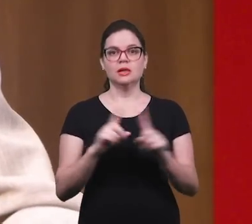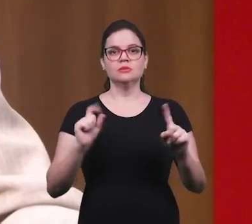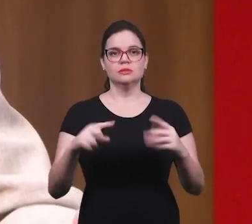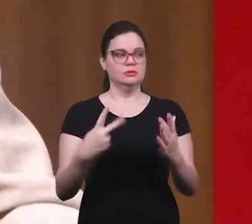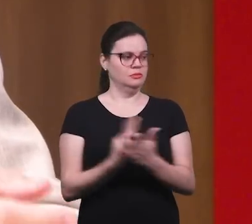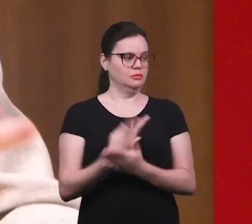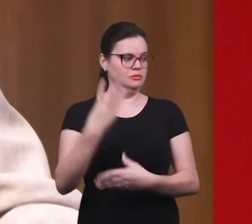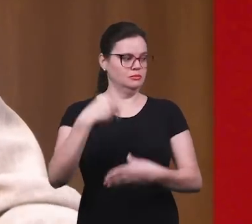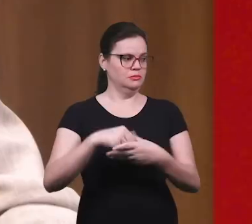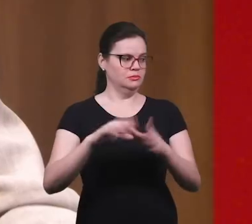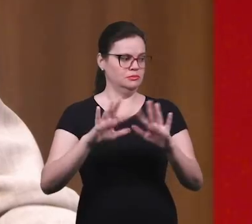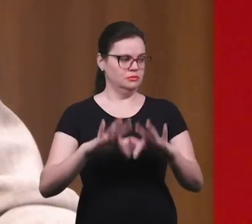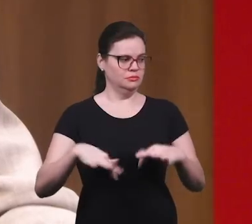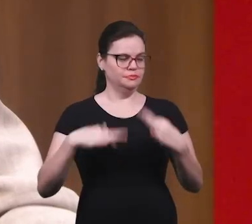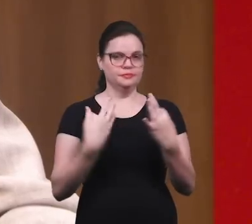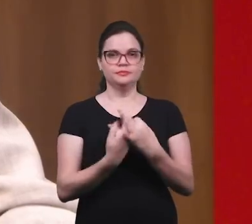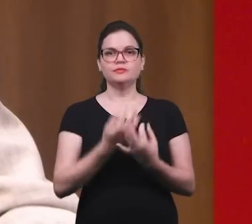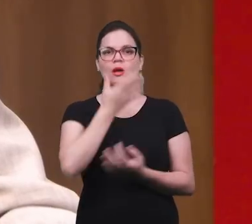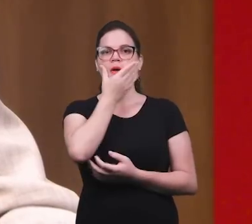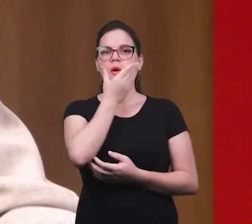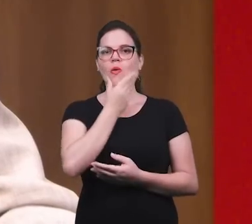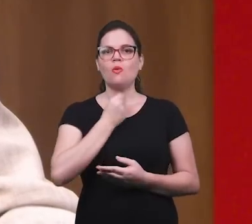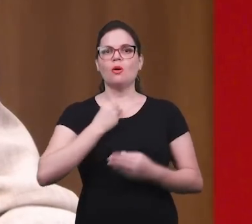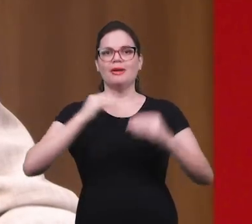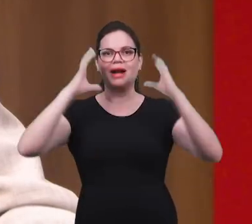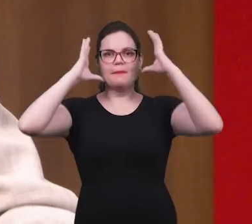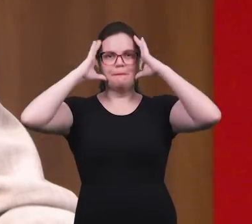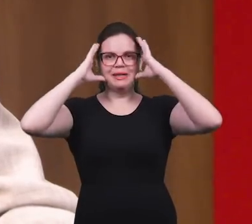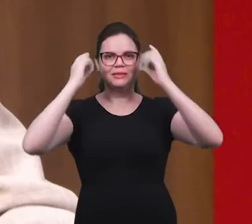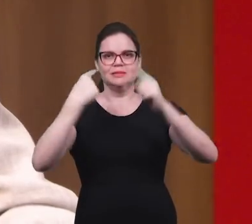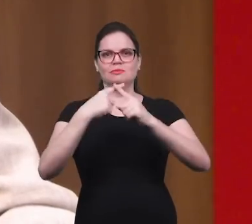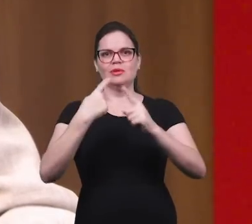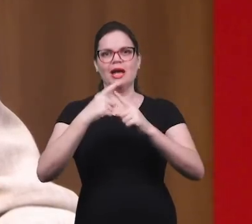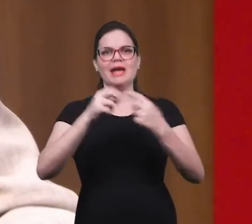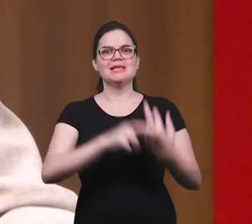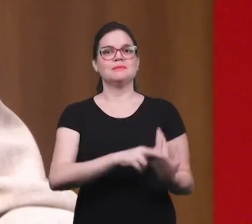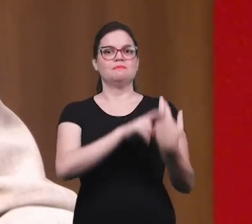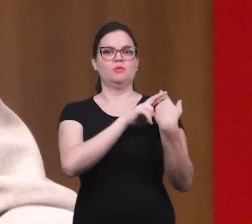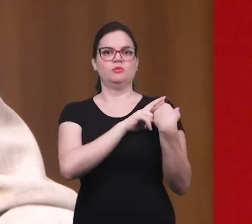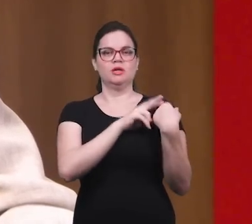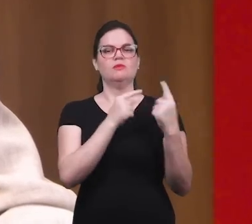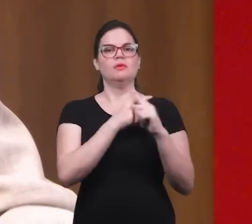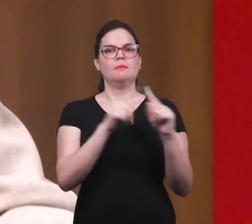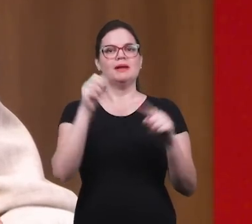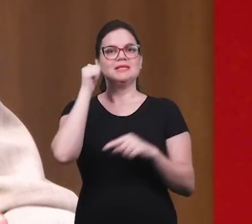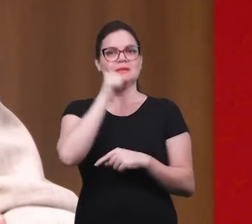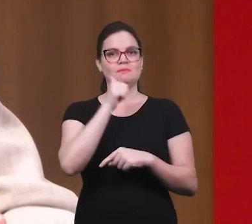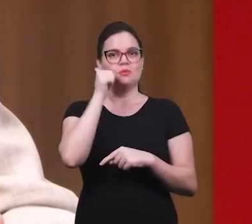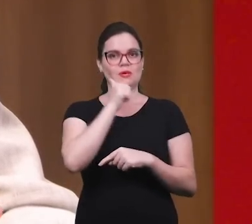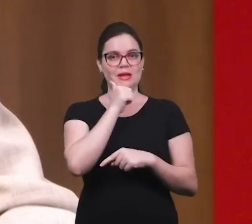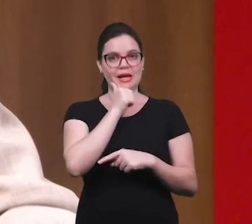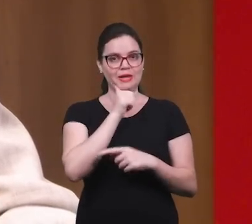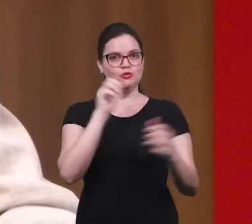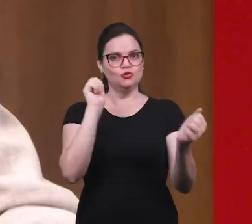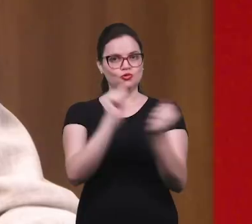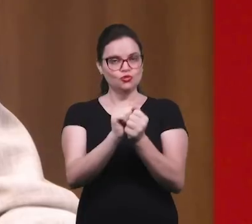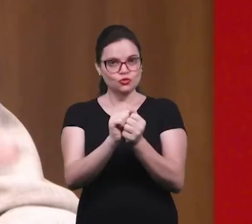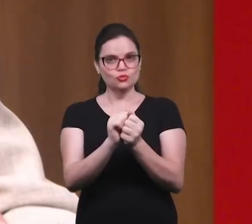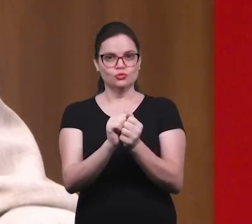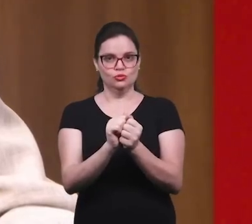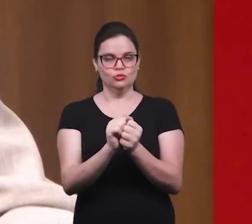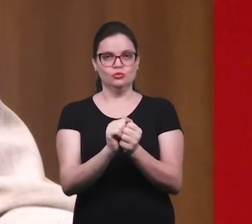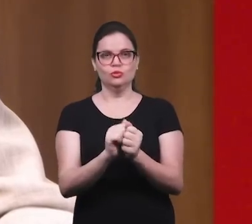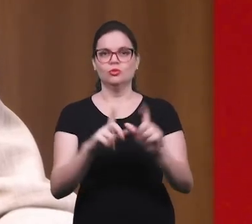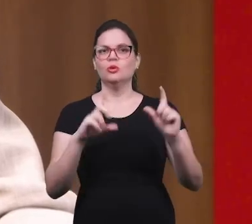como cabeça, mas a esposa, ela nessa missão, no espírito e sendo